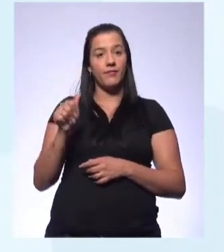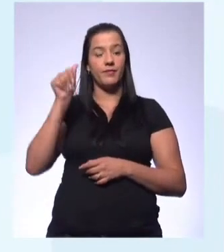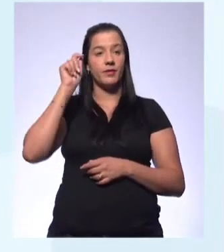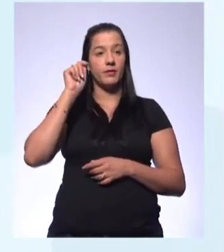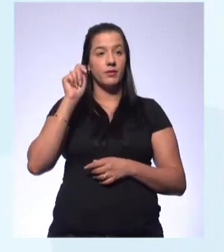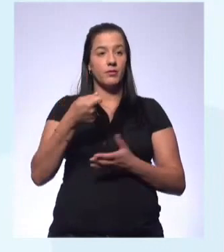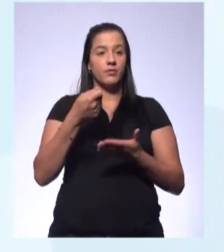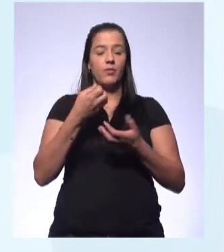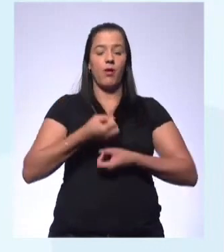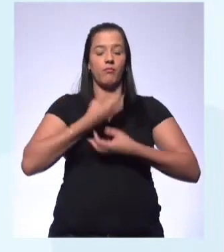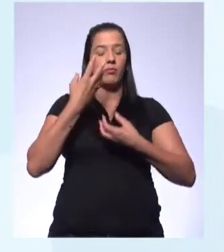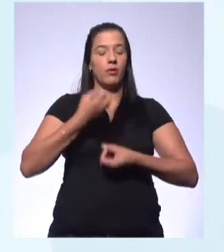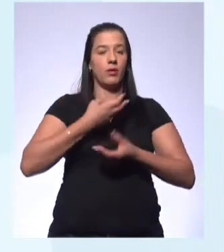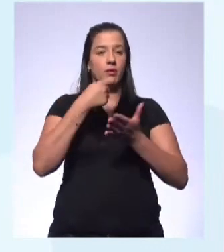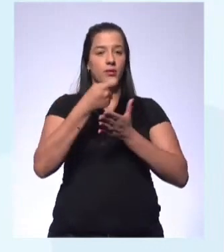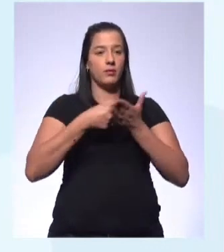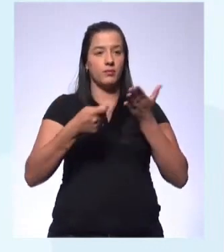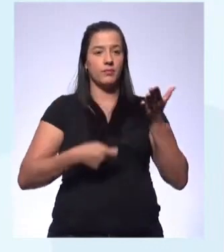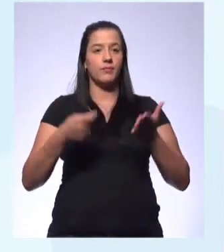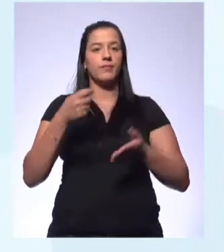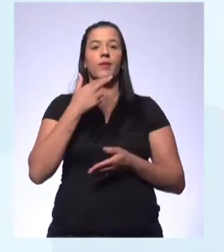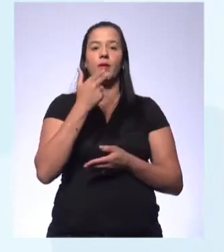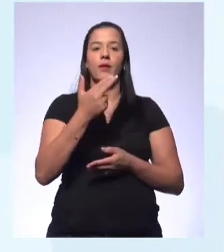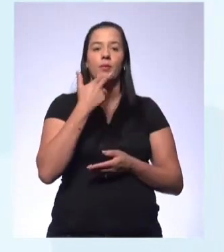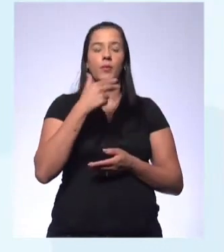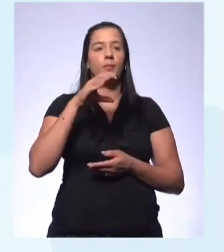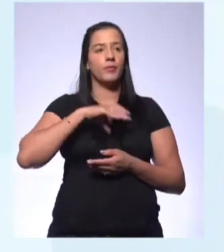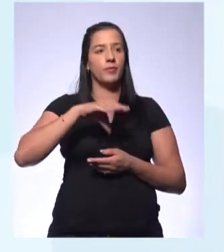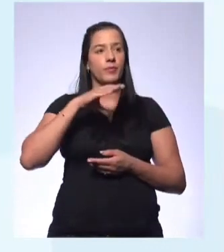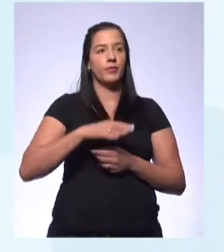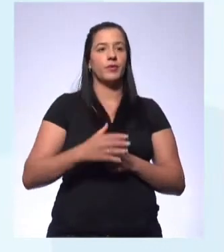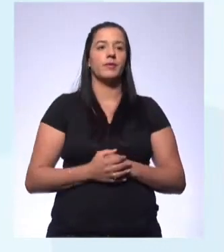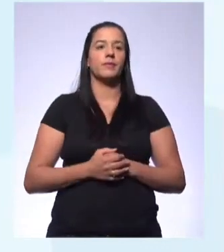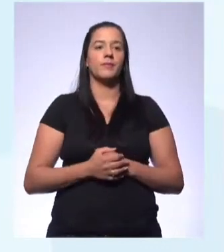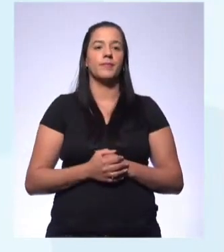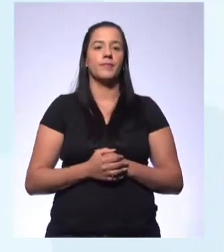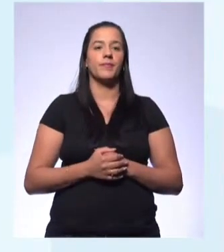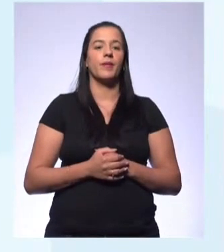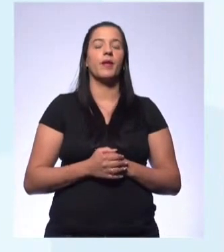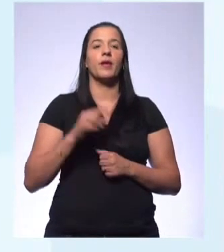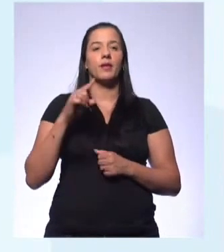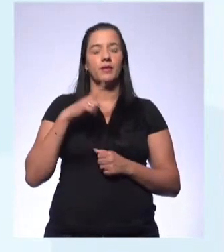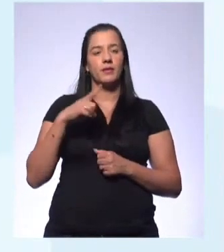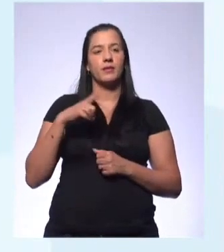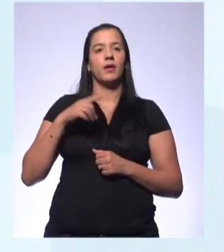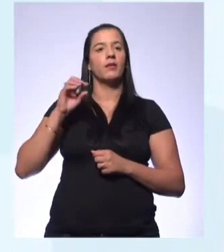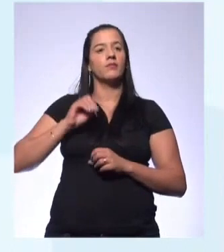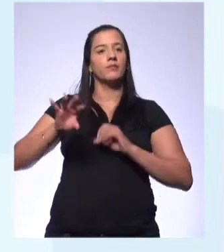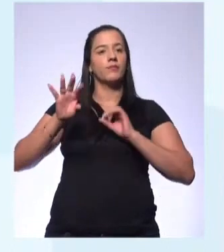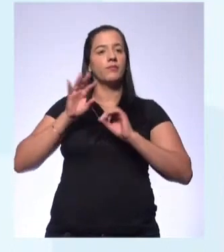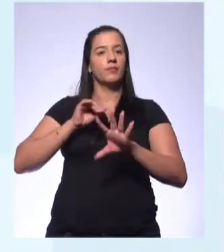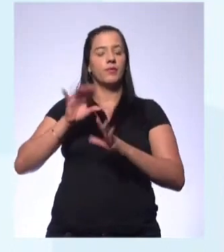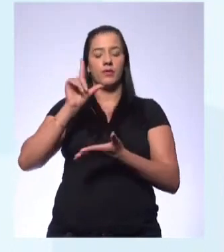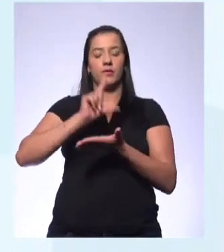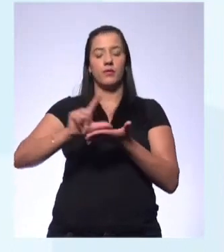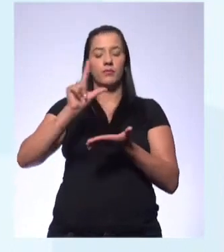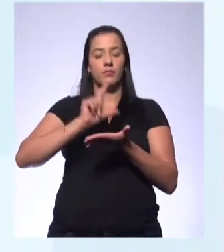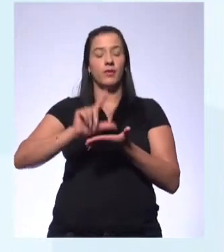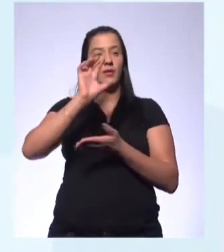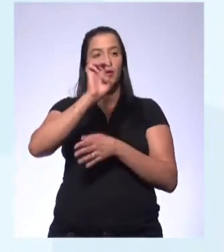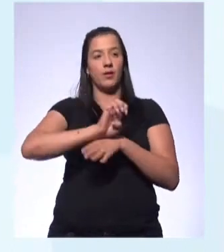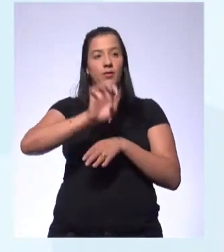primeiro poeta africano de língua portuguesa. Então, ele tem ali as influências da literatura